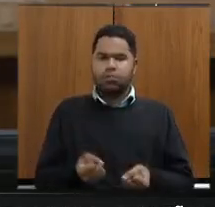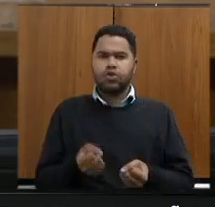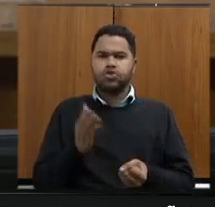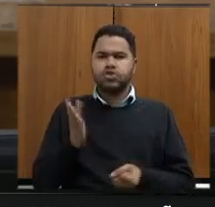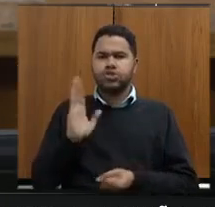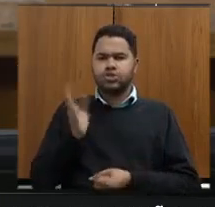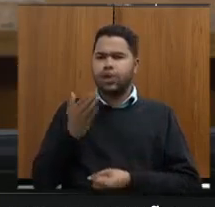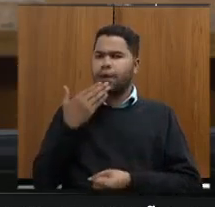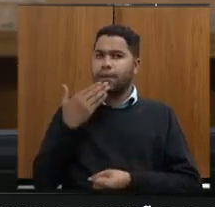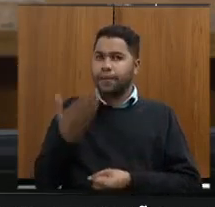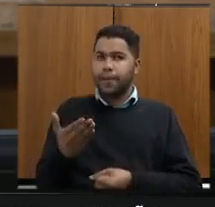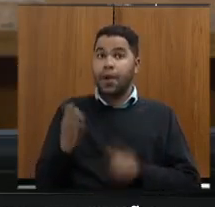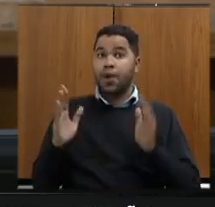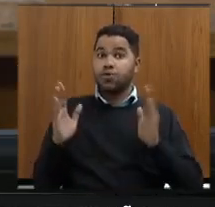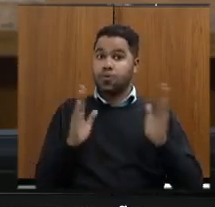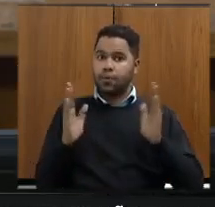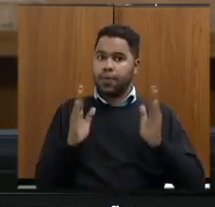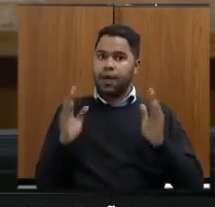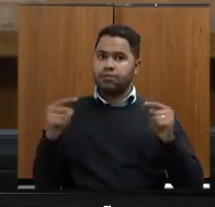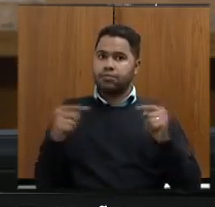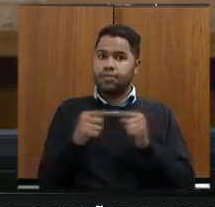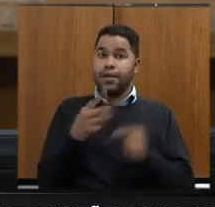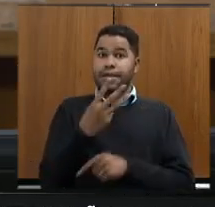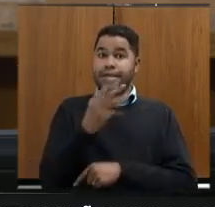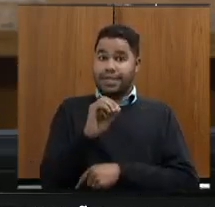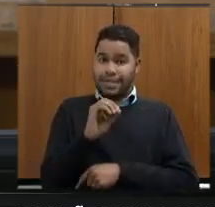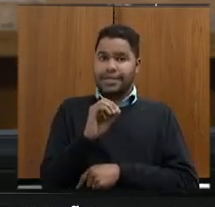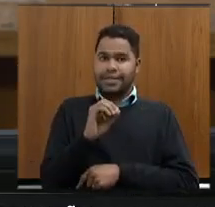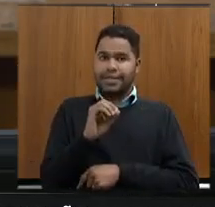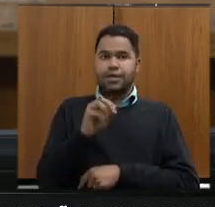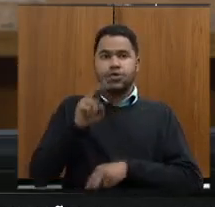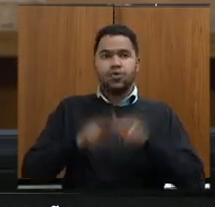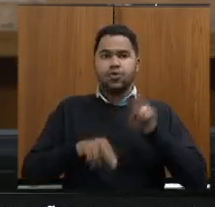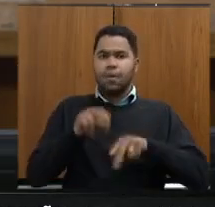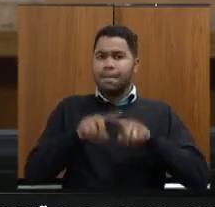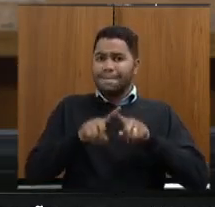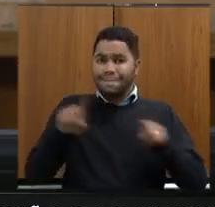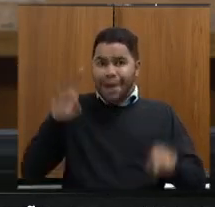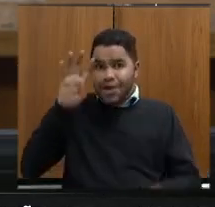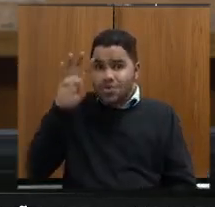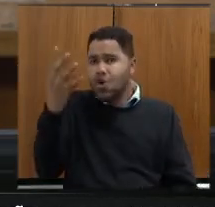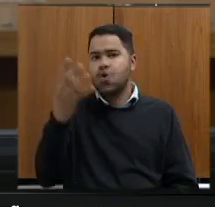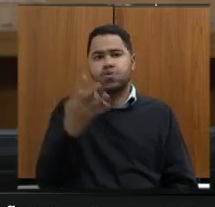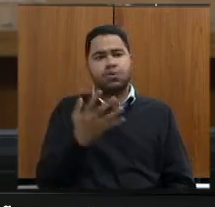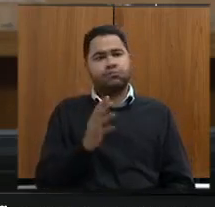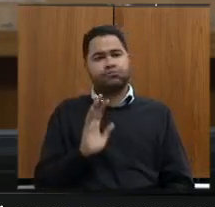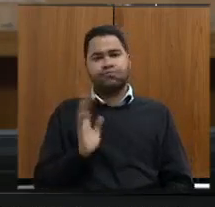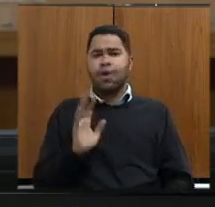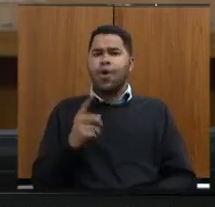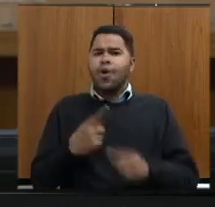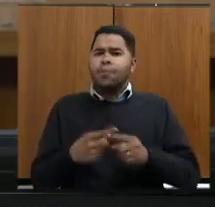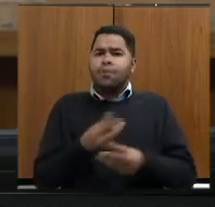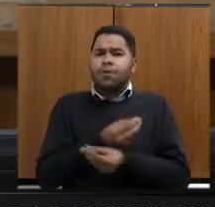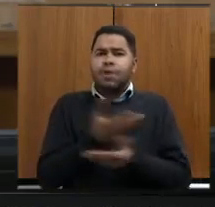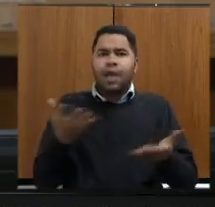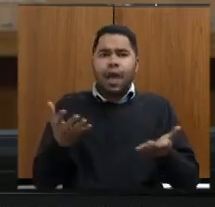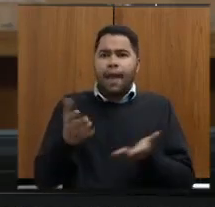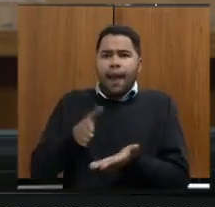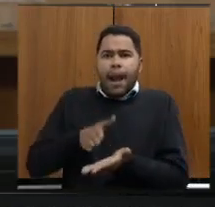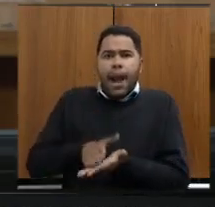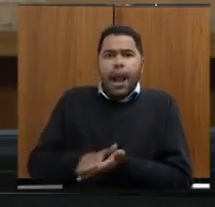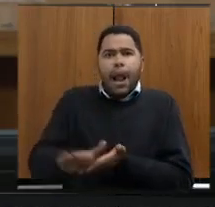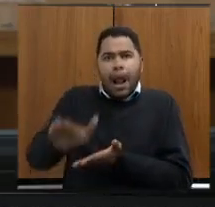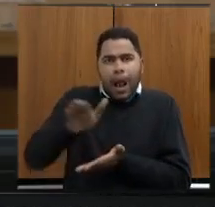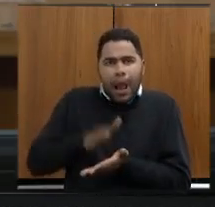já solicitamos dentro do prazo que era 3026 mas ele não é uma solução ele não é uma solução porque ele traz um desembolso é